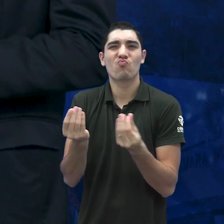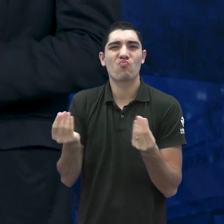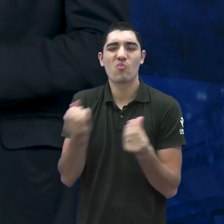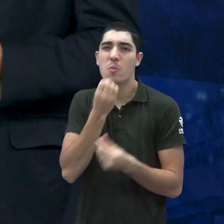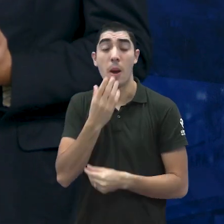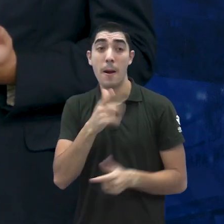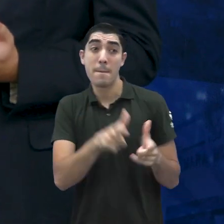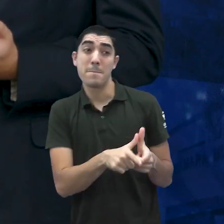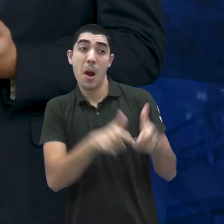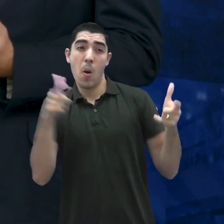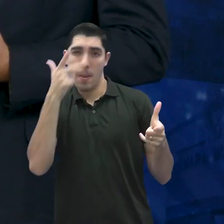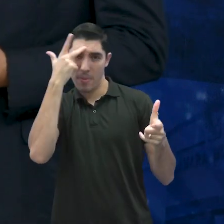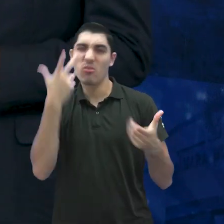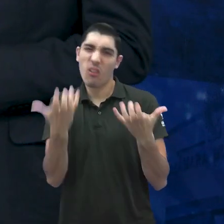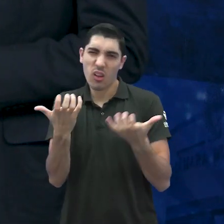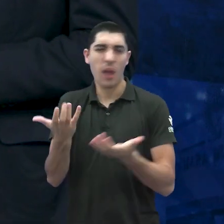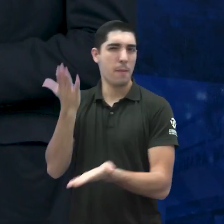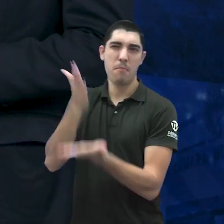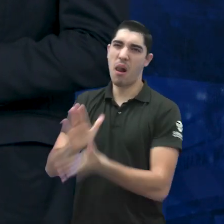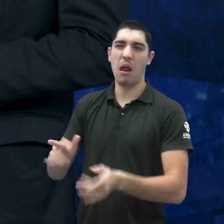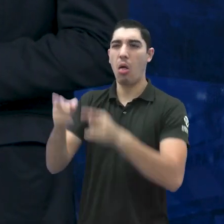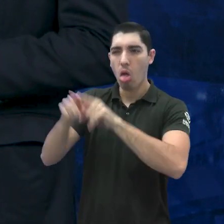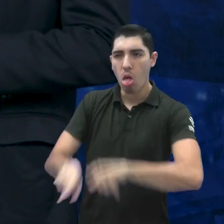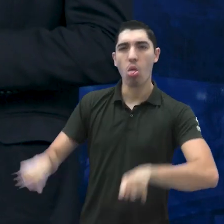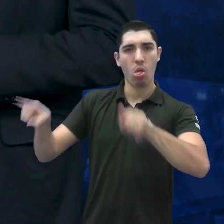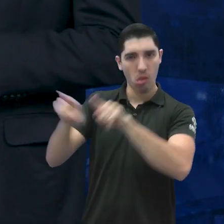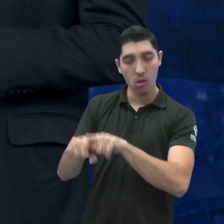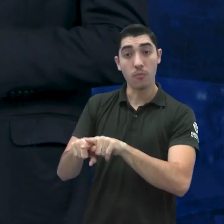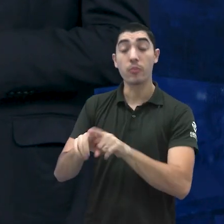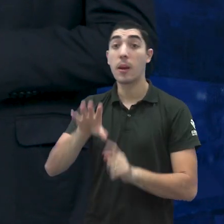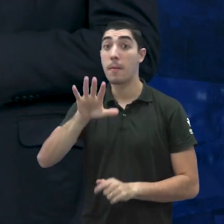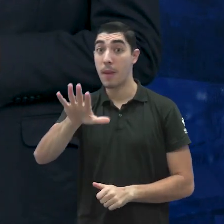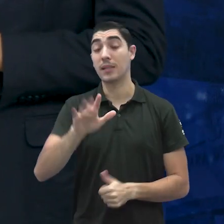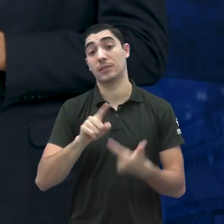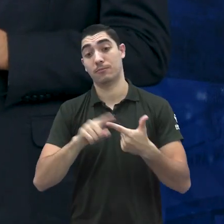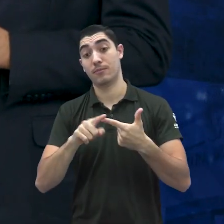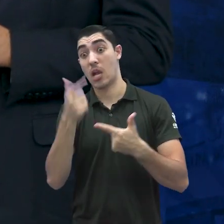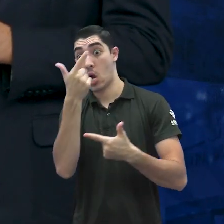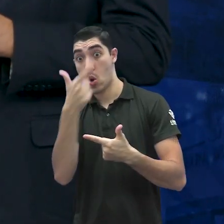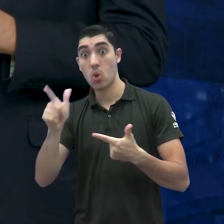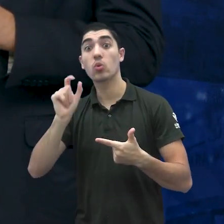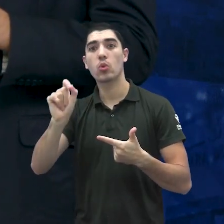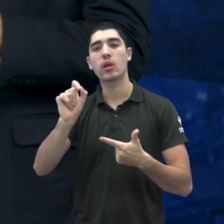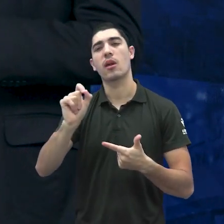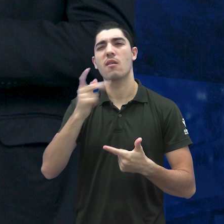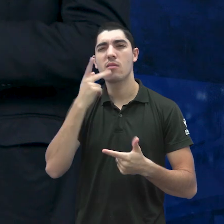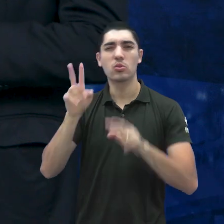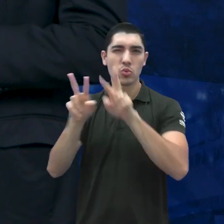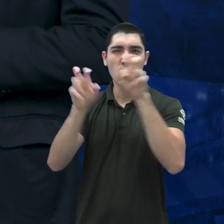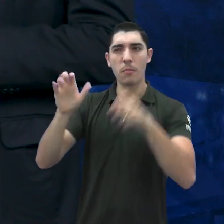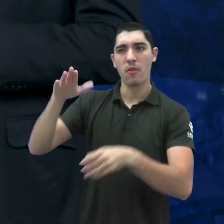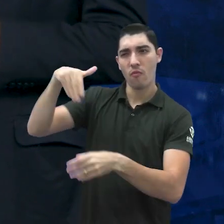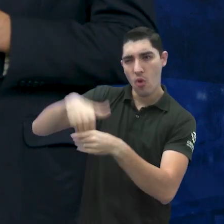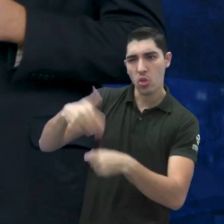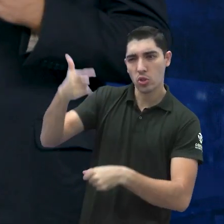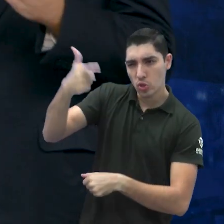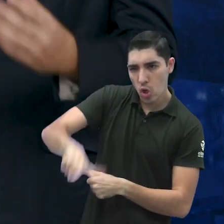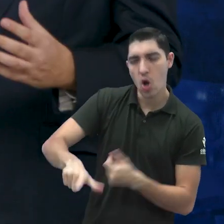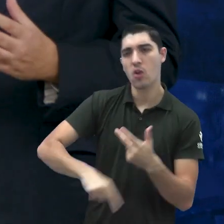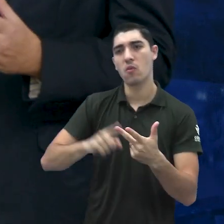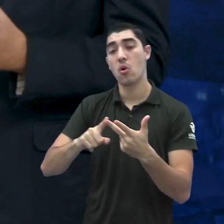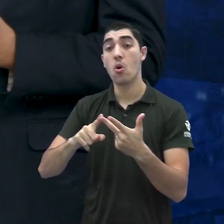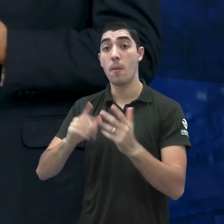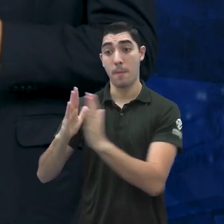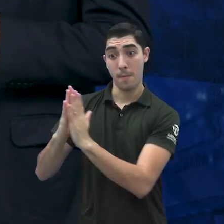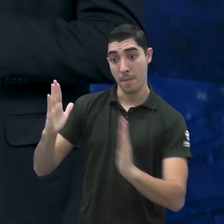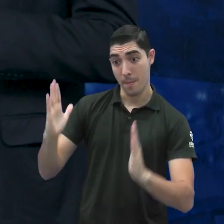adeptas ao fim dela. A unificação das eleições, esse eu acho que é um ponto que nós estamos muito falando sobre reeleição, sobre mandato de